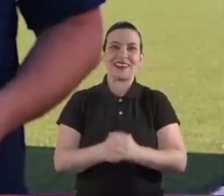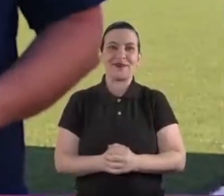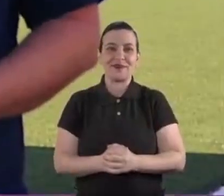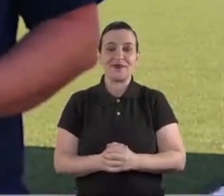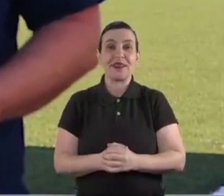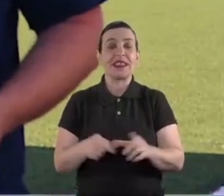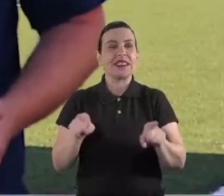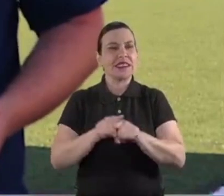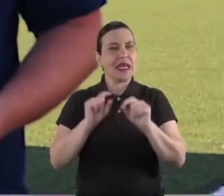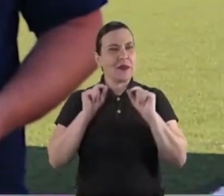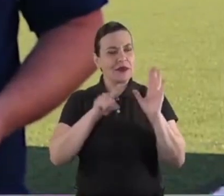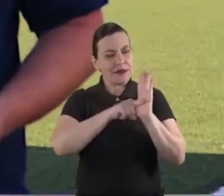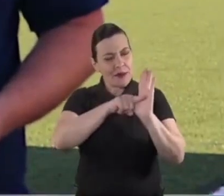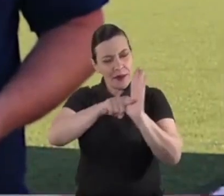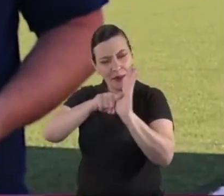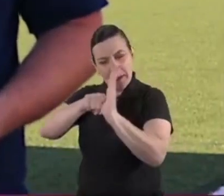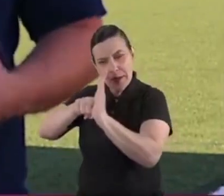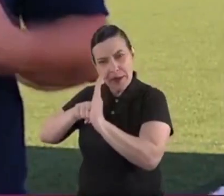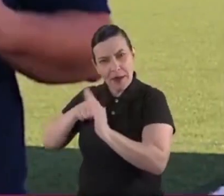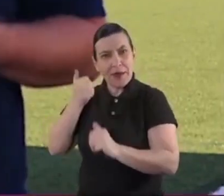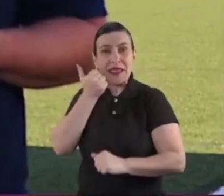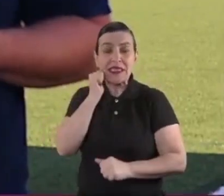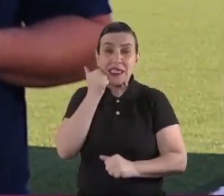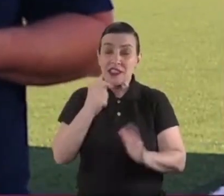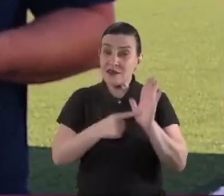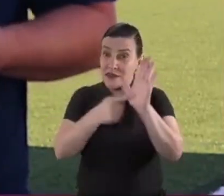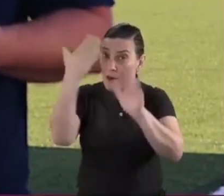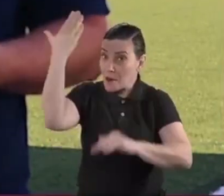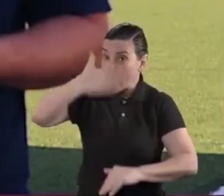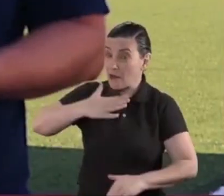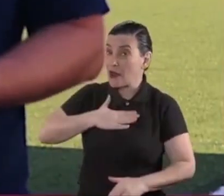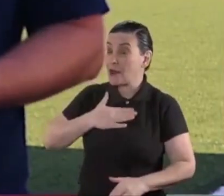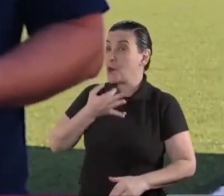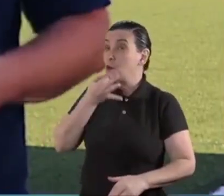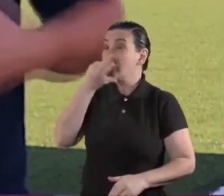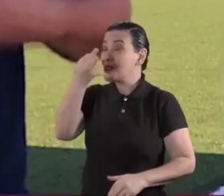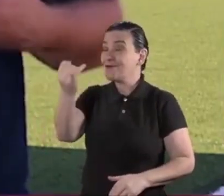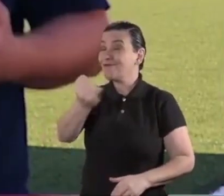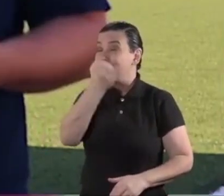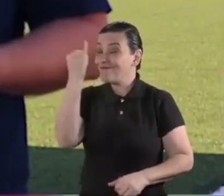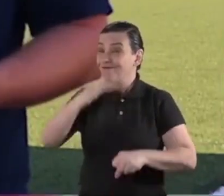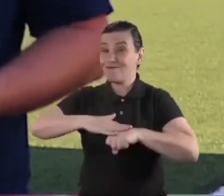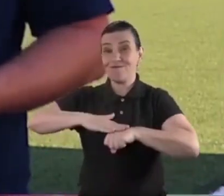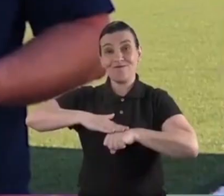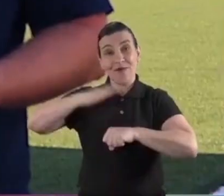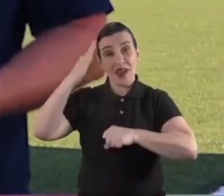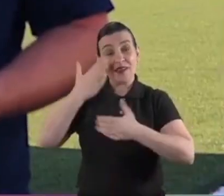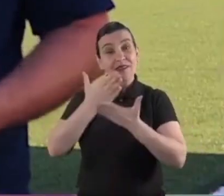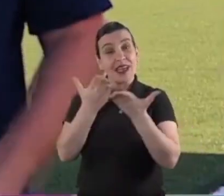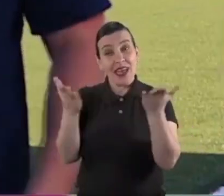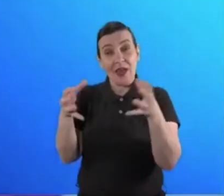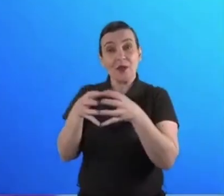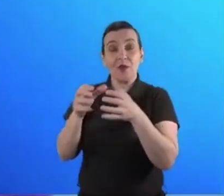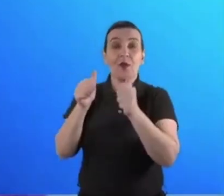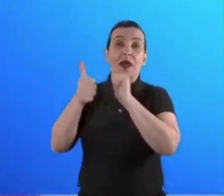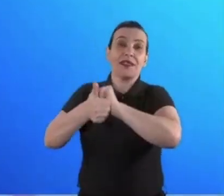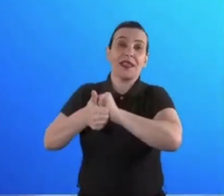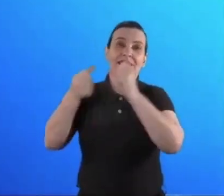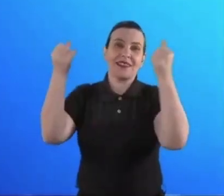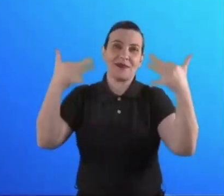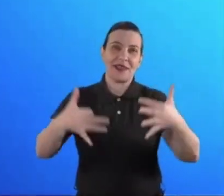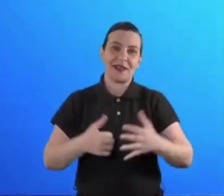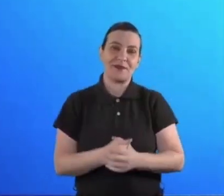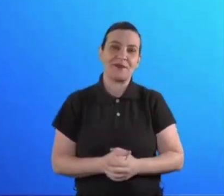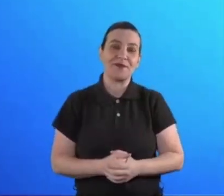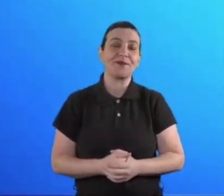Mesmo baseado em todas essas evidências científicas, na minha opinião, o que mais importa é a própria opinião dos atletas.